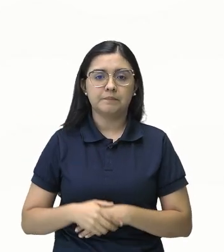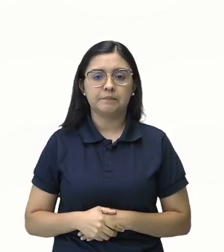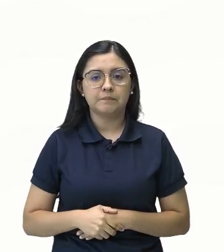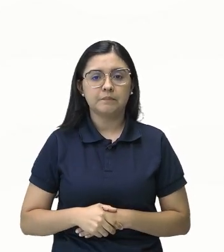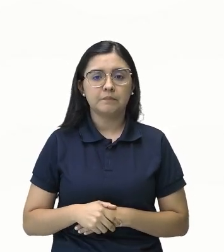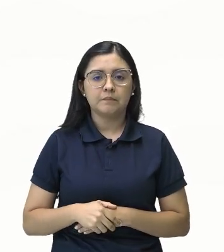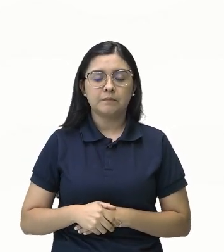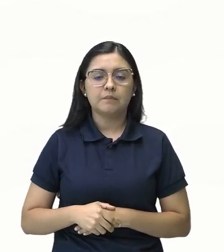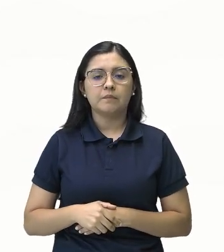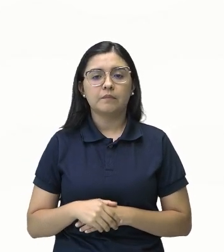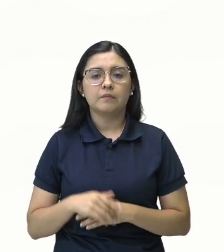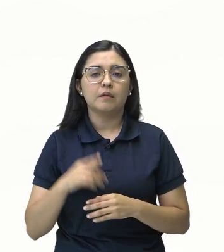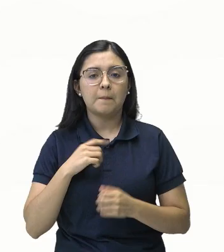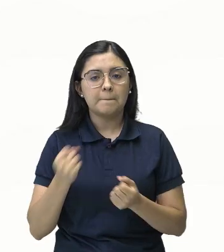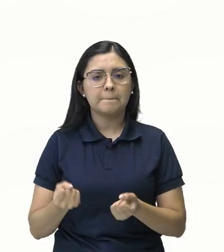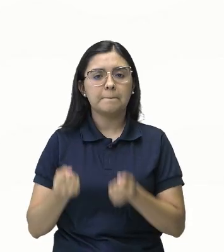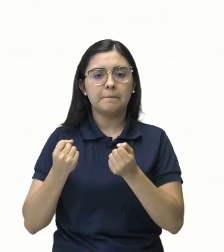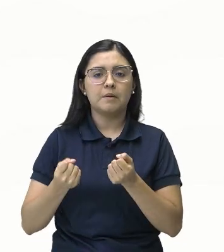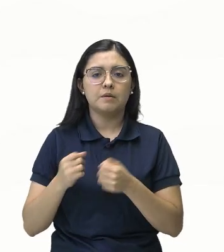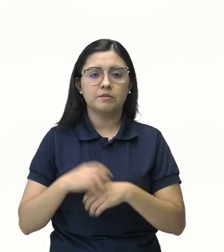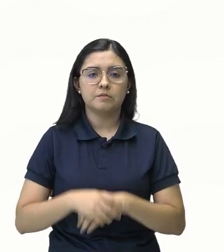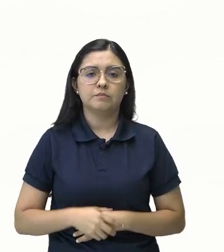3 quilogramas.